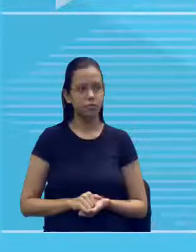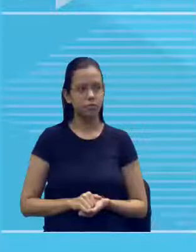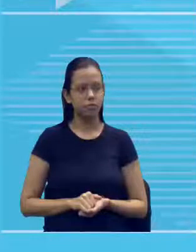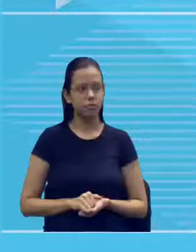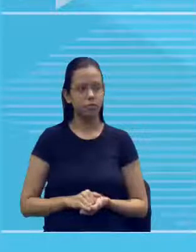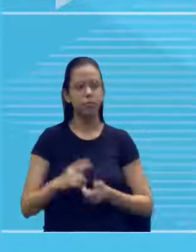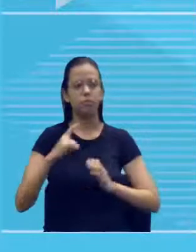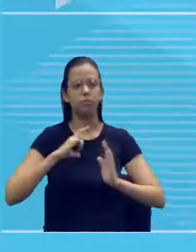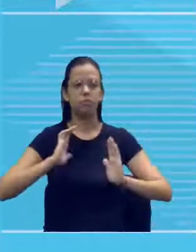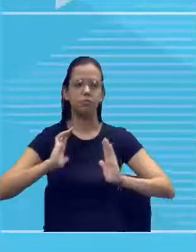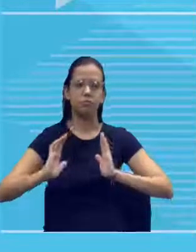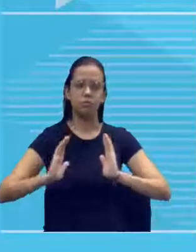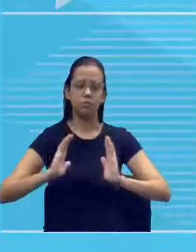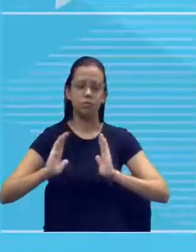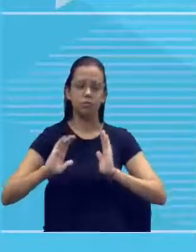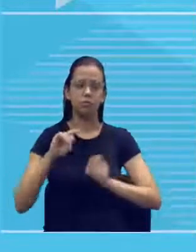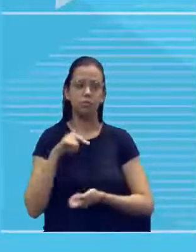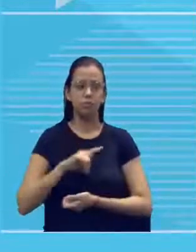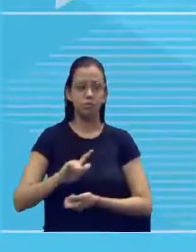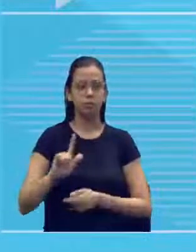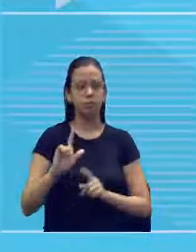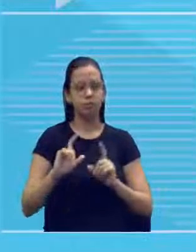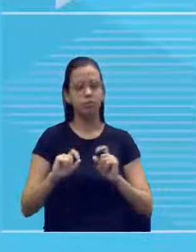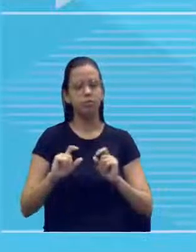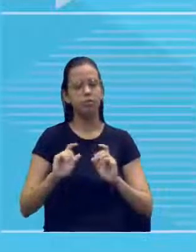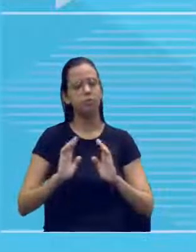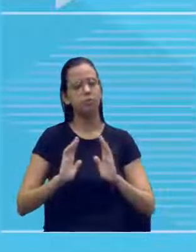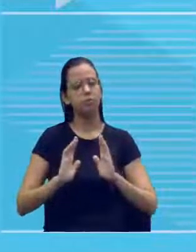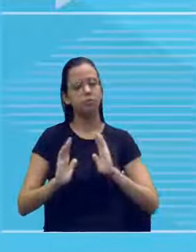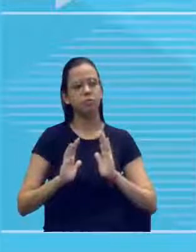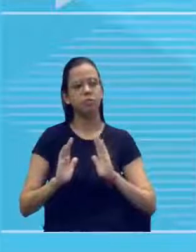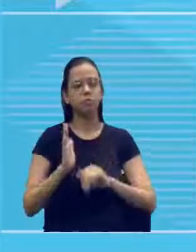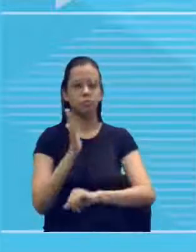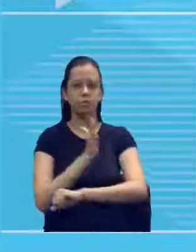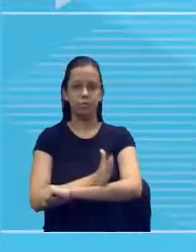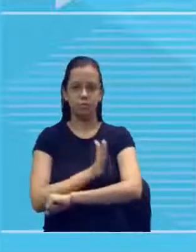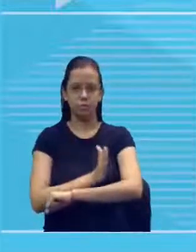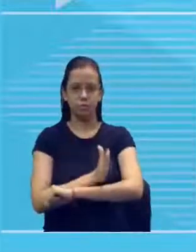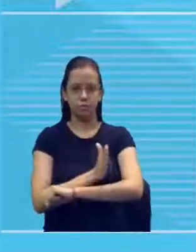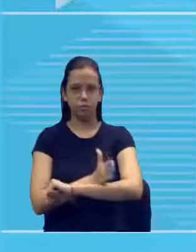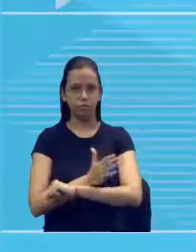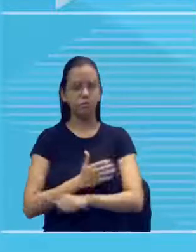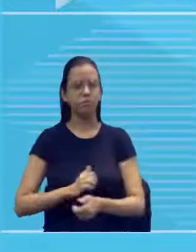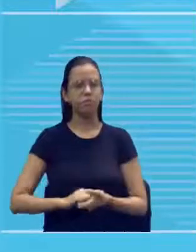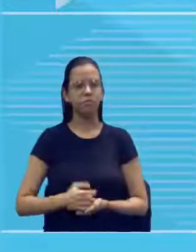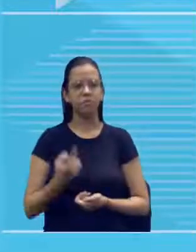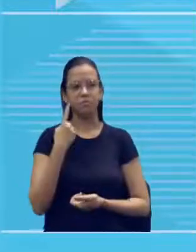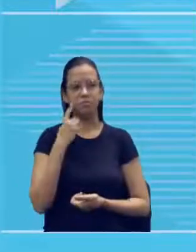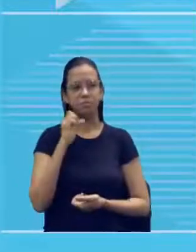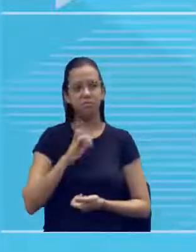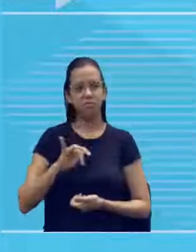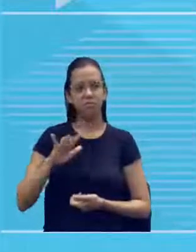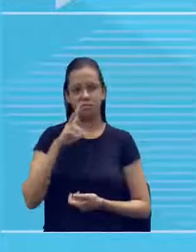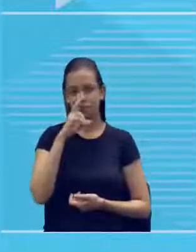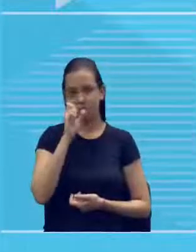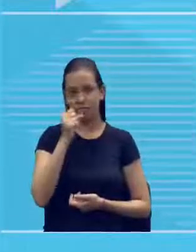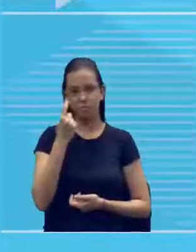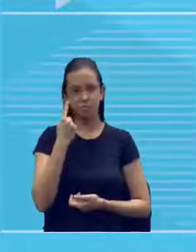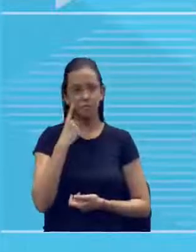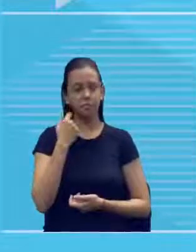esse momento, dando continuidade a esse momento do período das trevas. Olha que imagem forte, minha